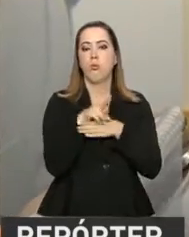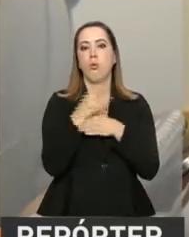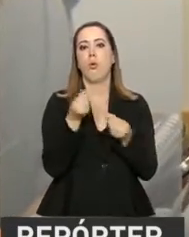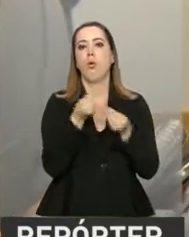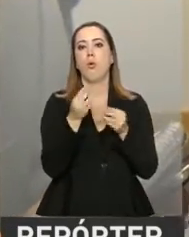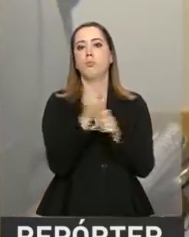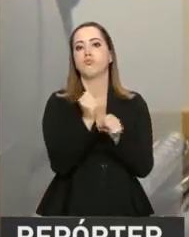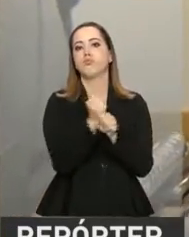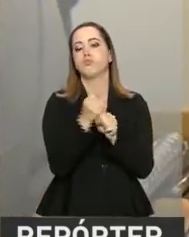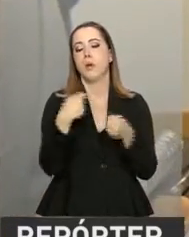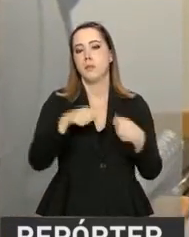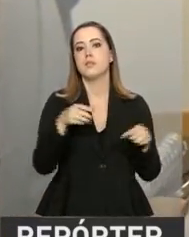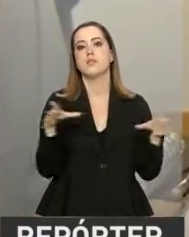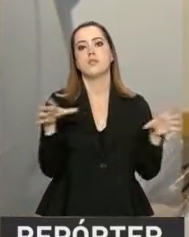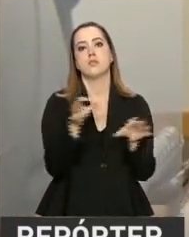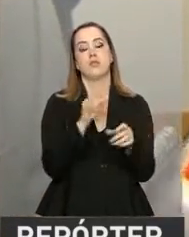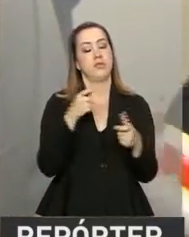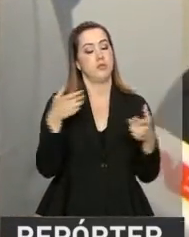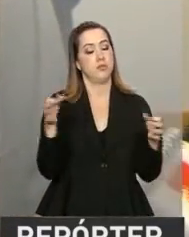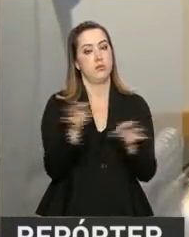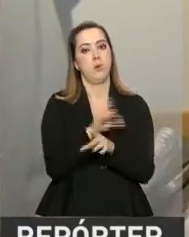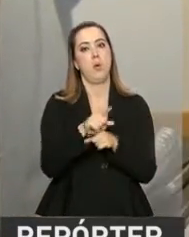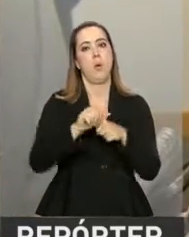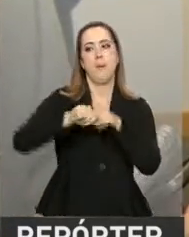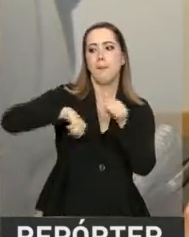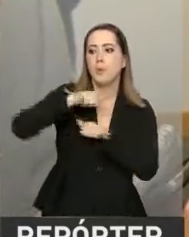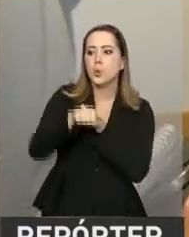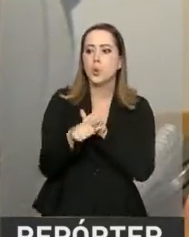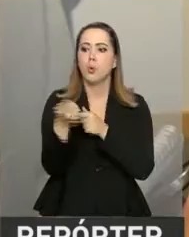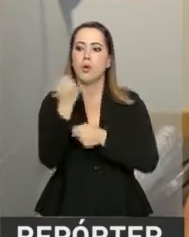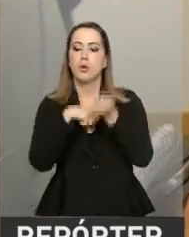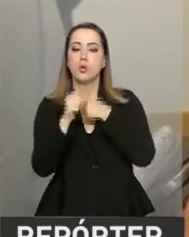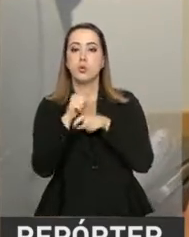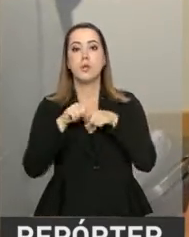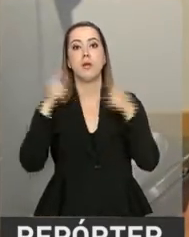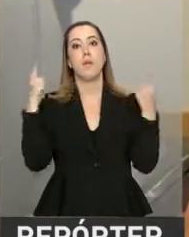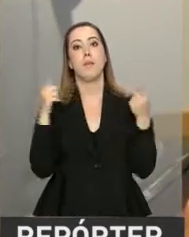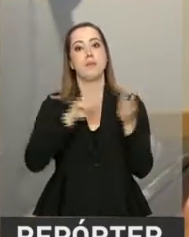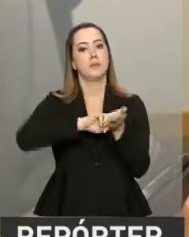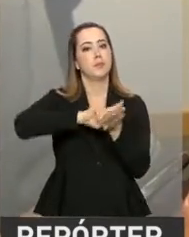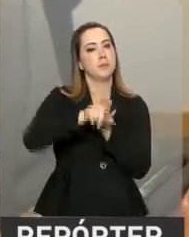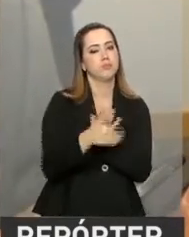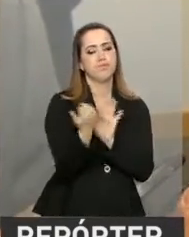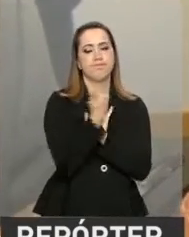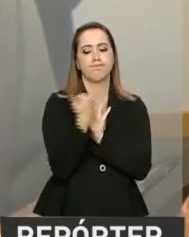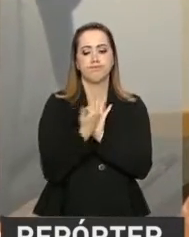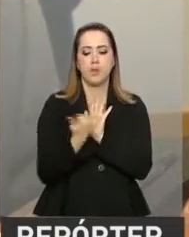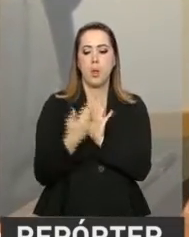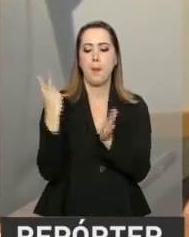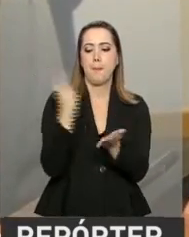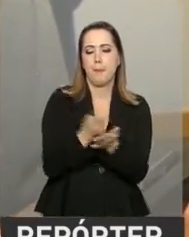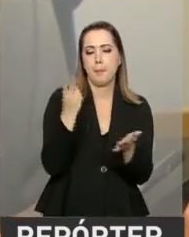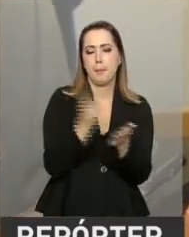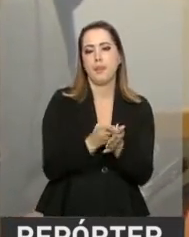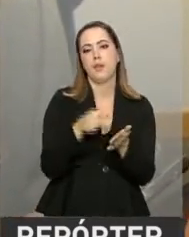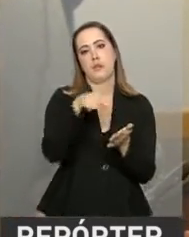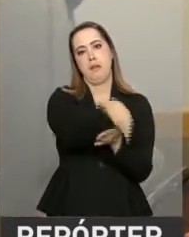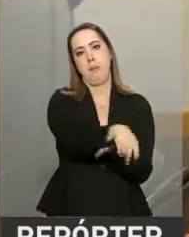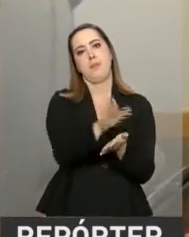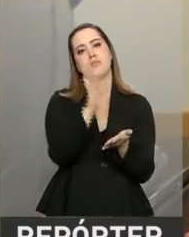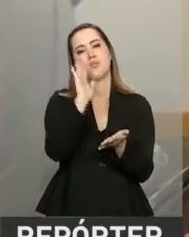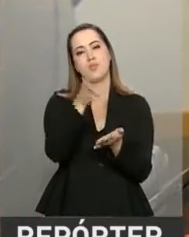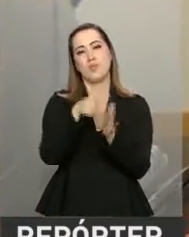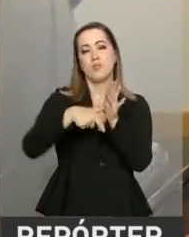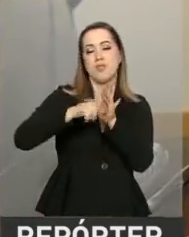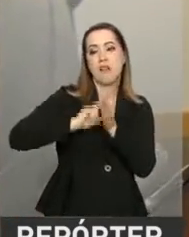e muitas vezes se falar porque Mudaram as condições econômicas sim as condições econômicas mudaram mas muitos desse projeto mesmo que as condições econômicas as